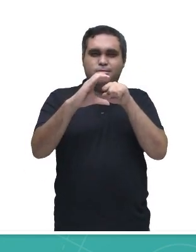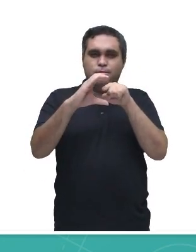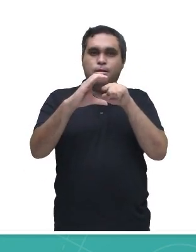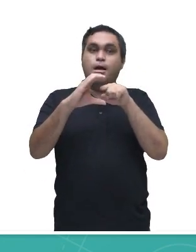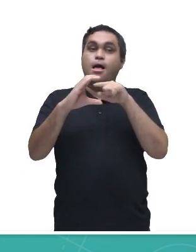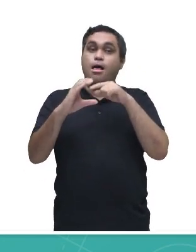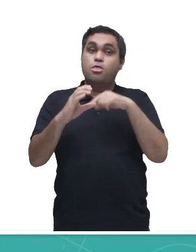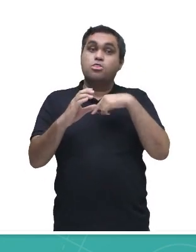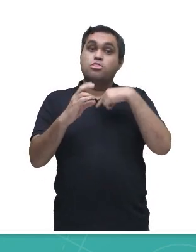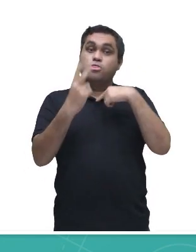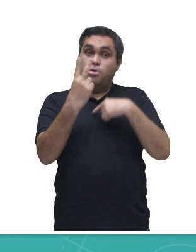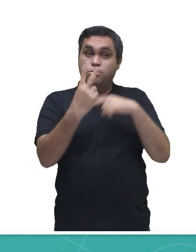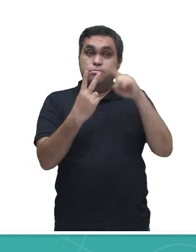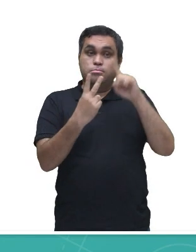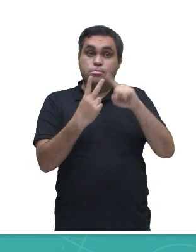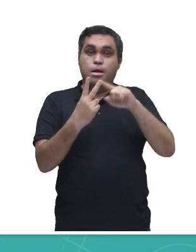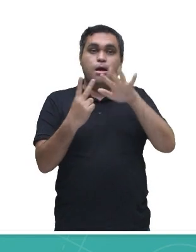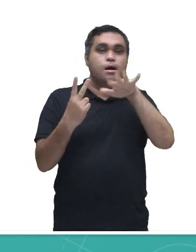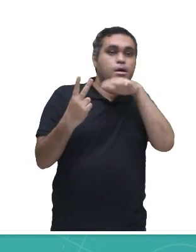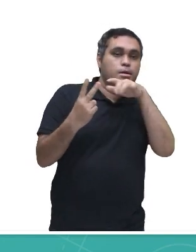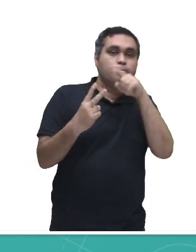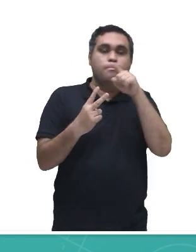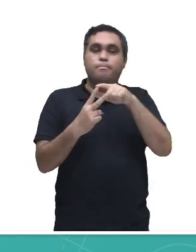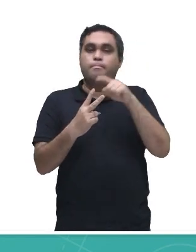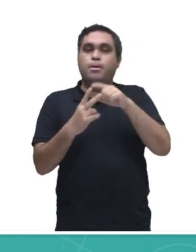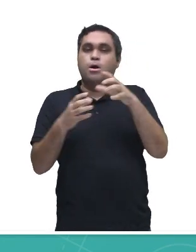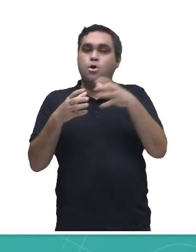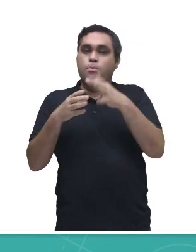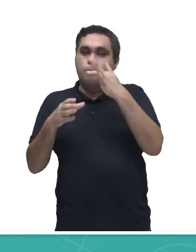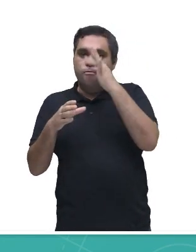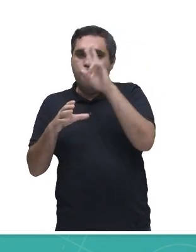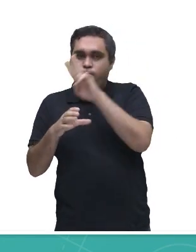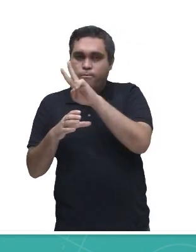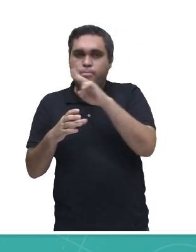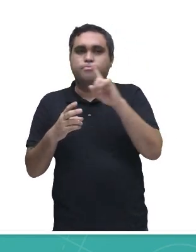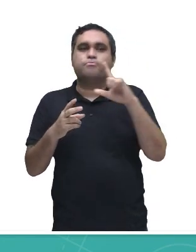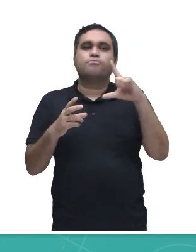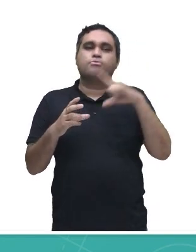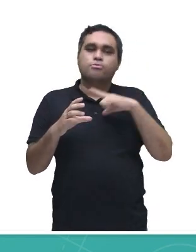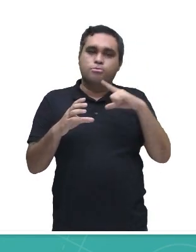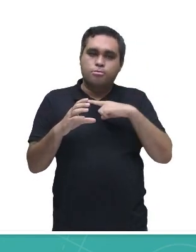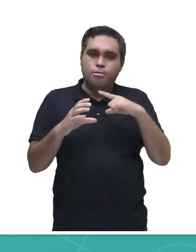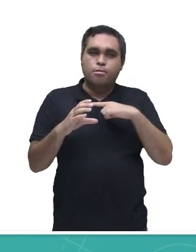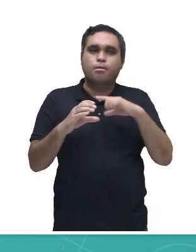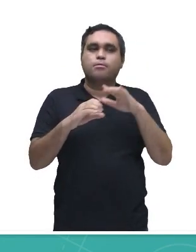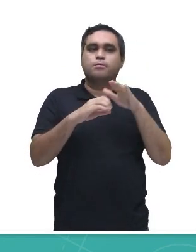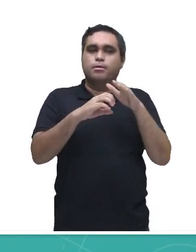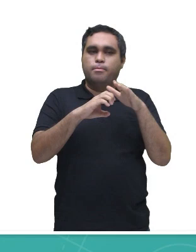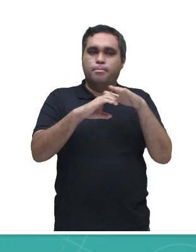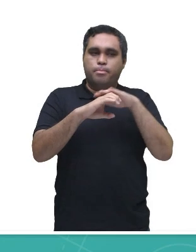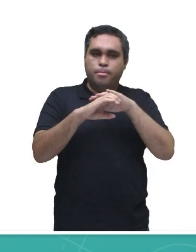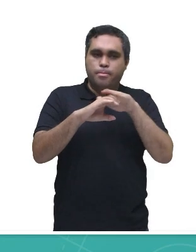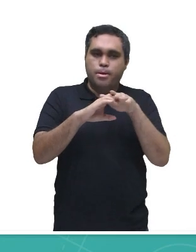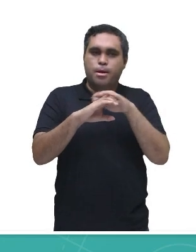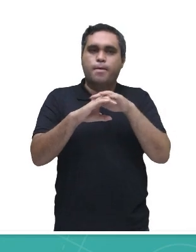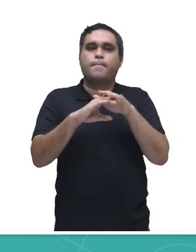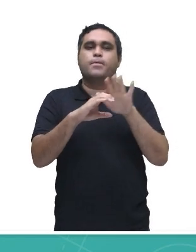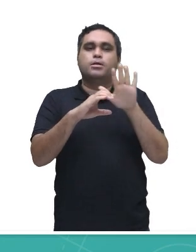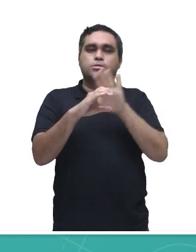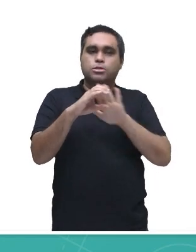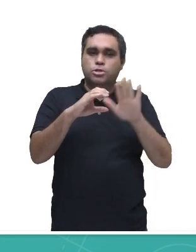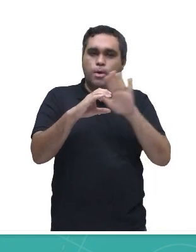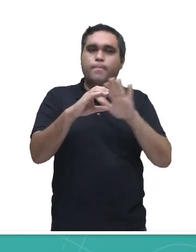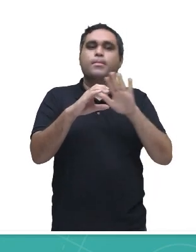vegetal. As células animal e vegetal possuem membrana plasmática, citoplasma e